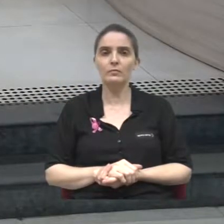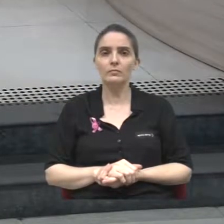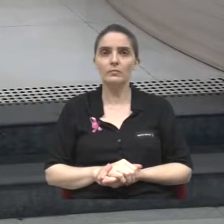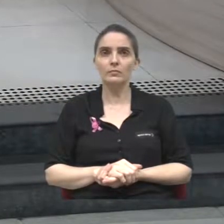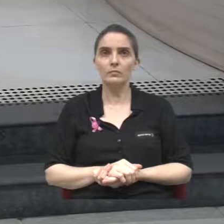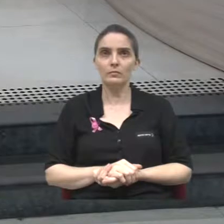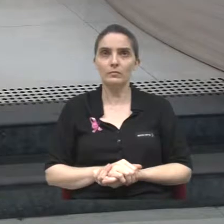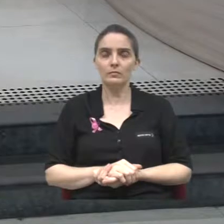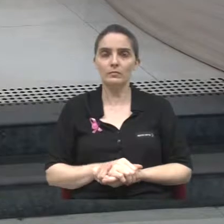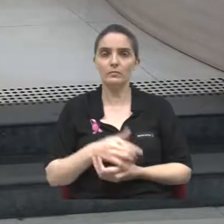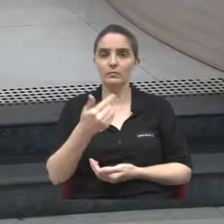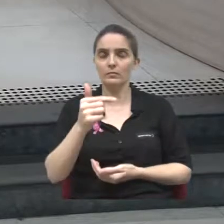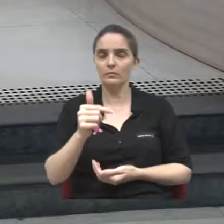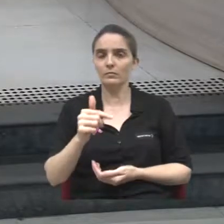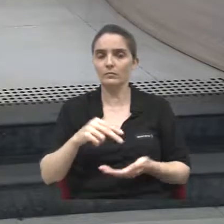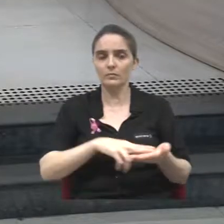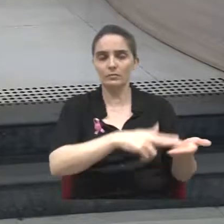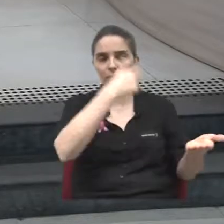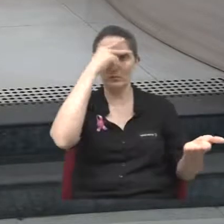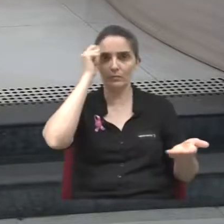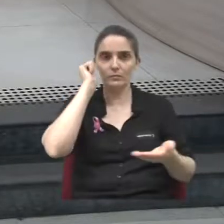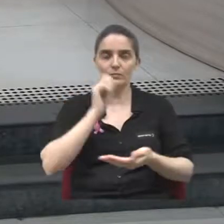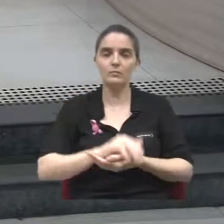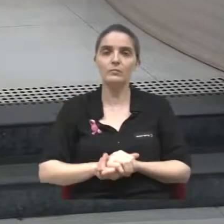Não havendo, ao Executivo.